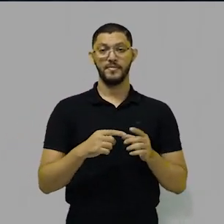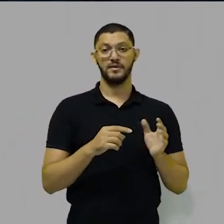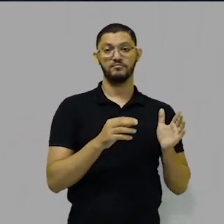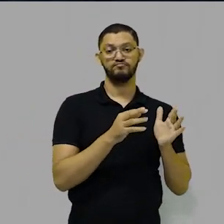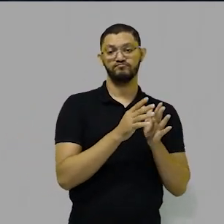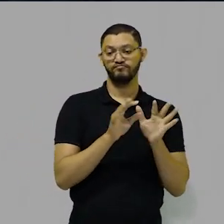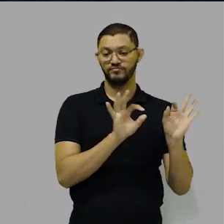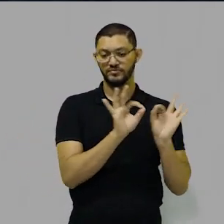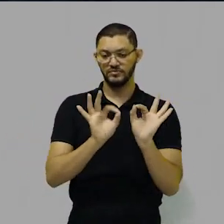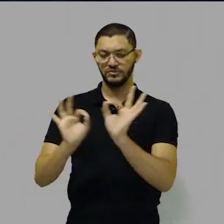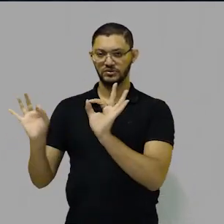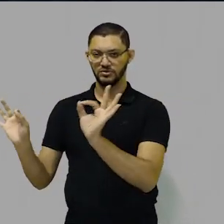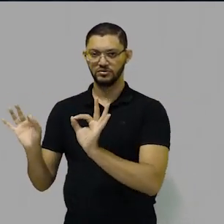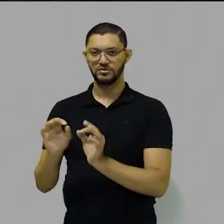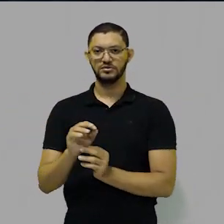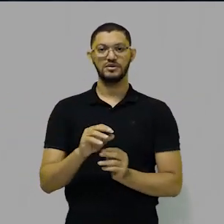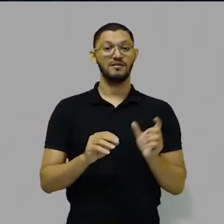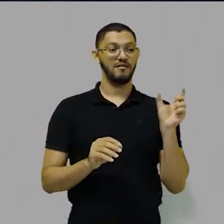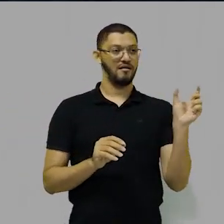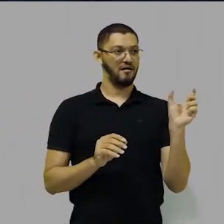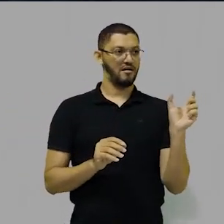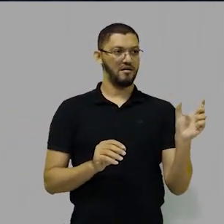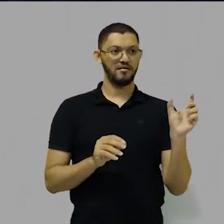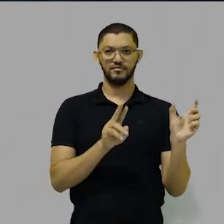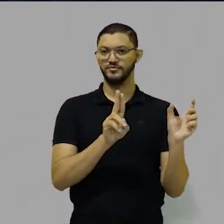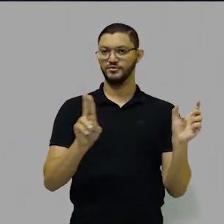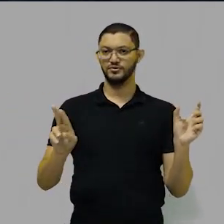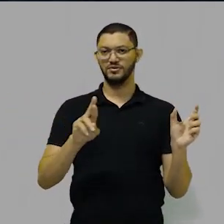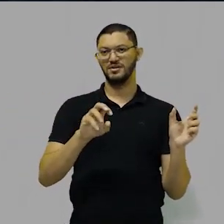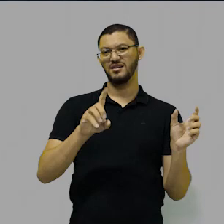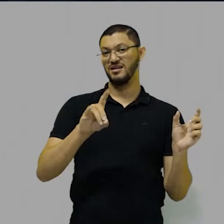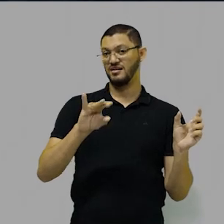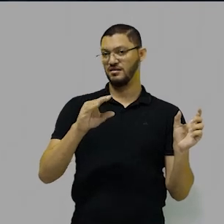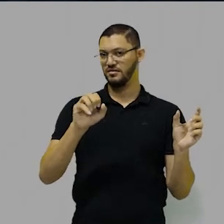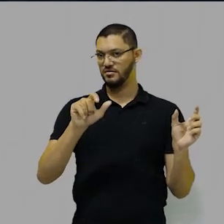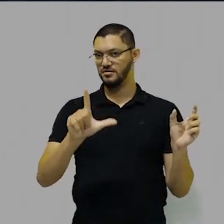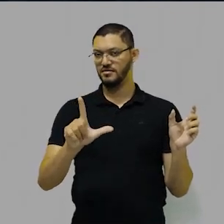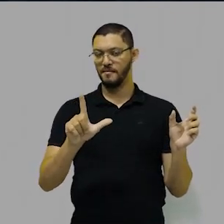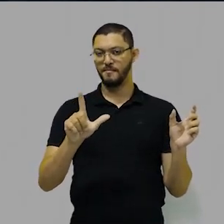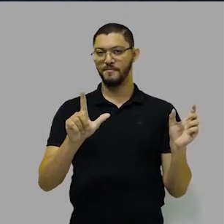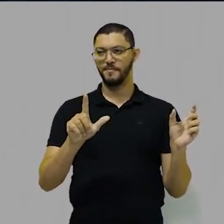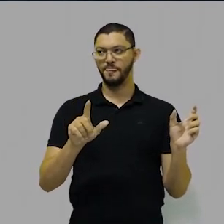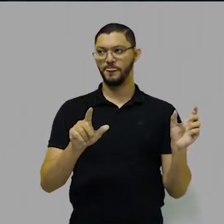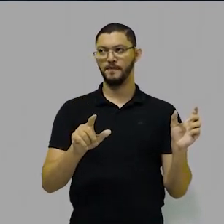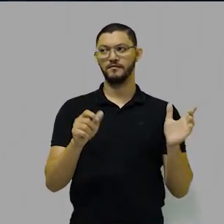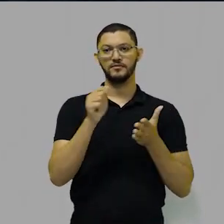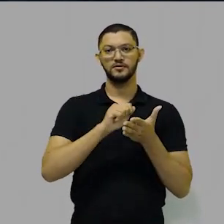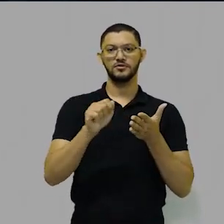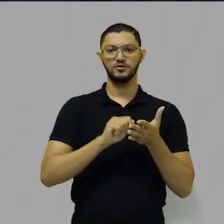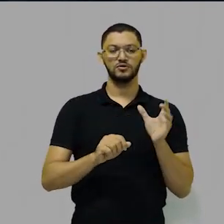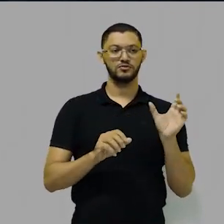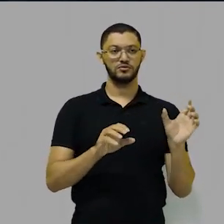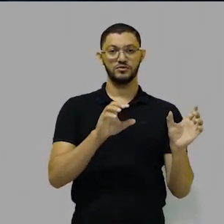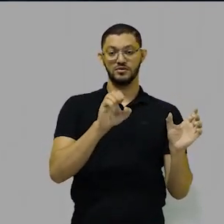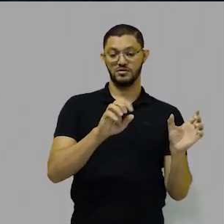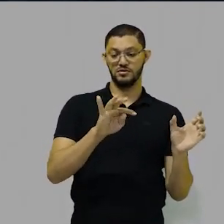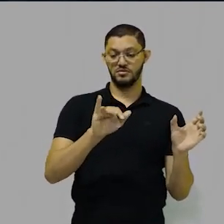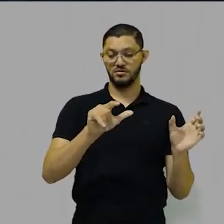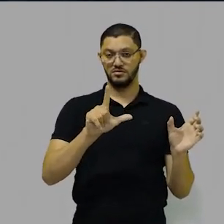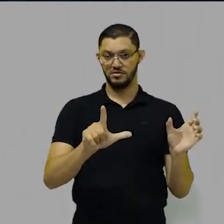ordem alfabética dos radicais, dos nomes dos radicais. Então, por isso, vai ficar escrito